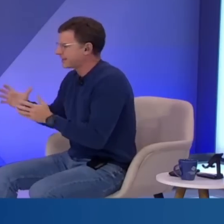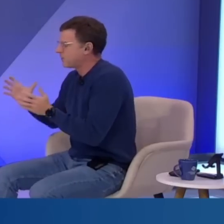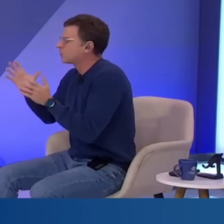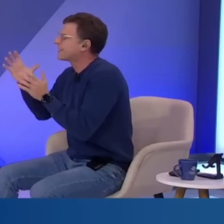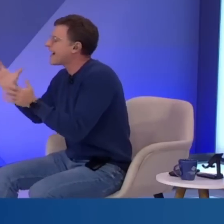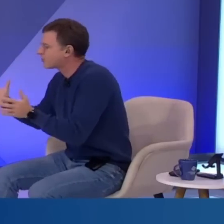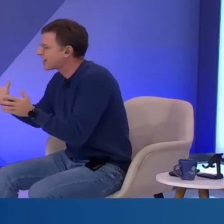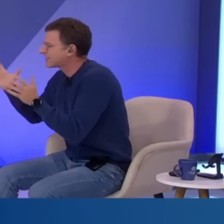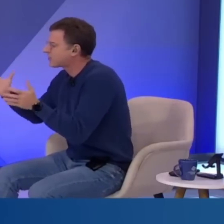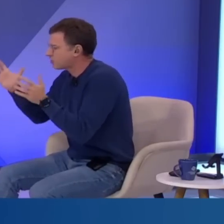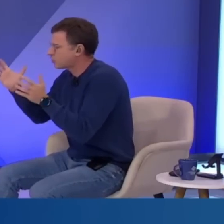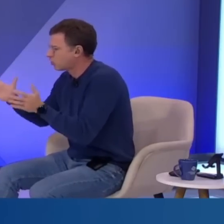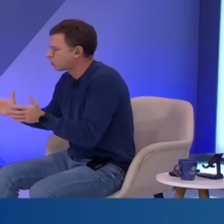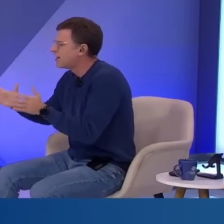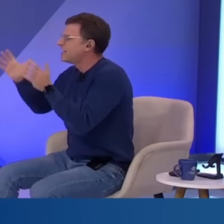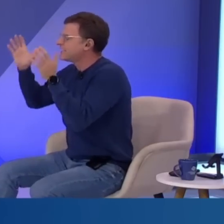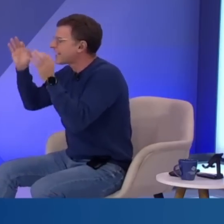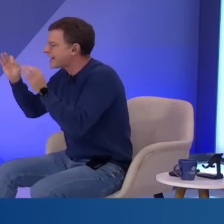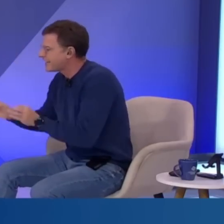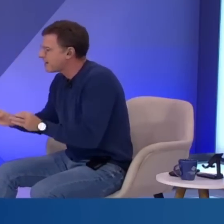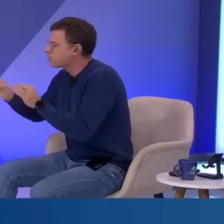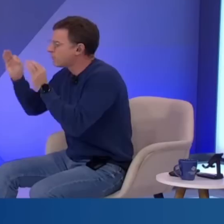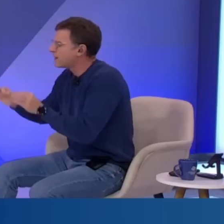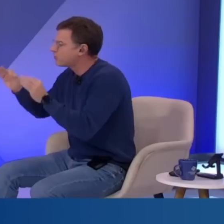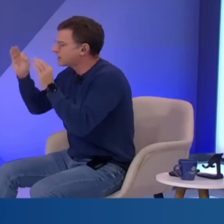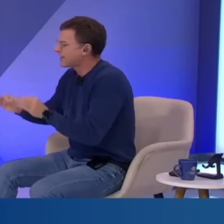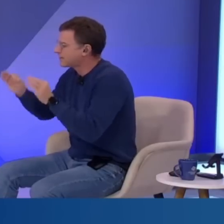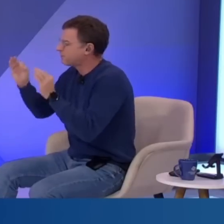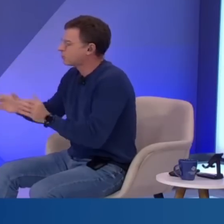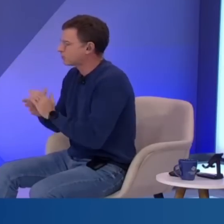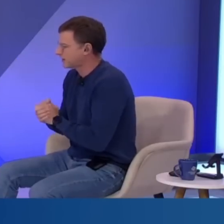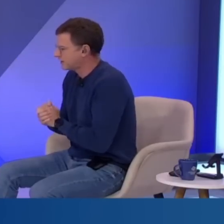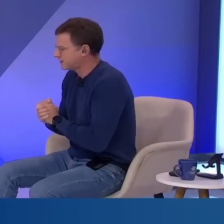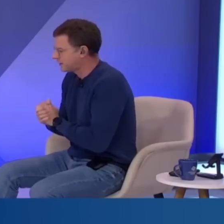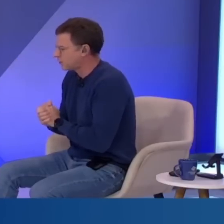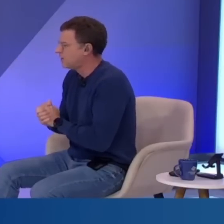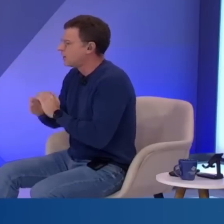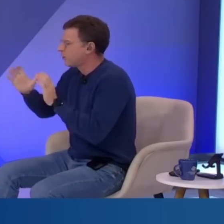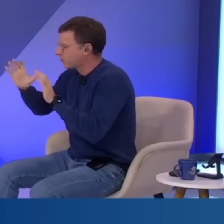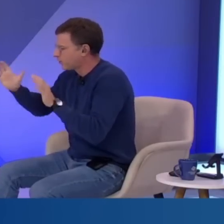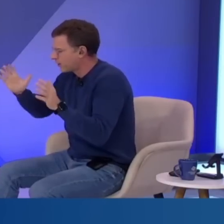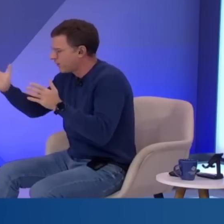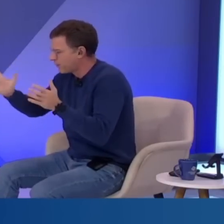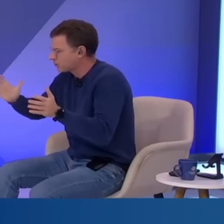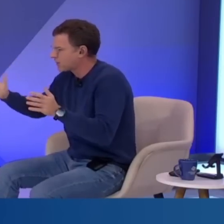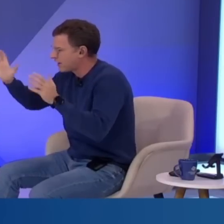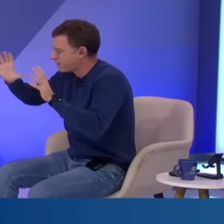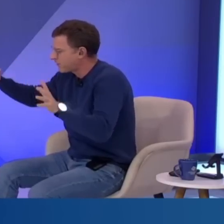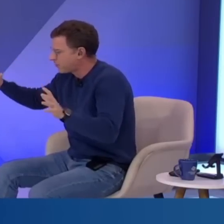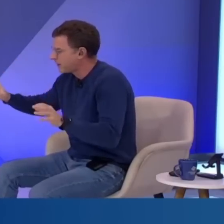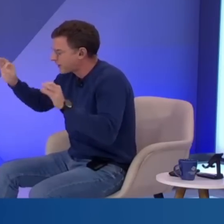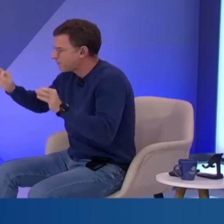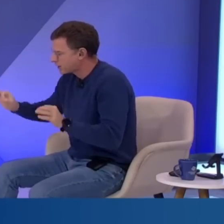emprego, etc., você acha que a taxa de juros estaria no mesmo 13,75? Eu vou fazer uma pergunta